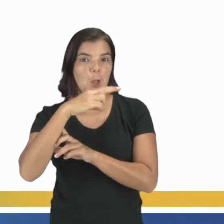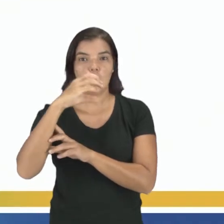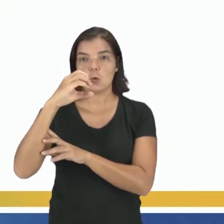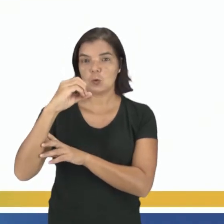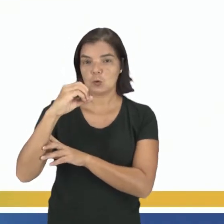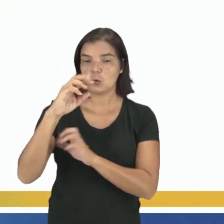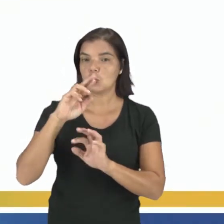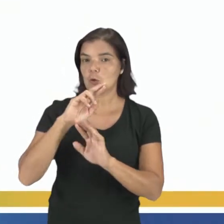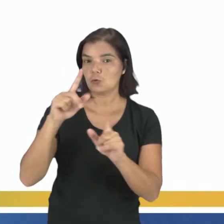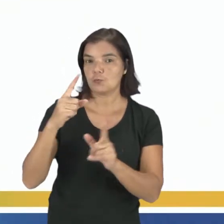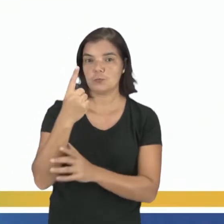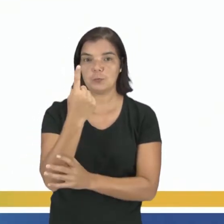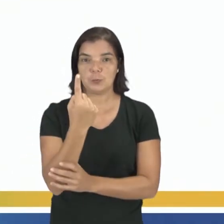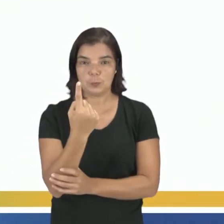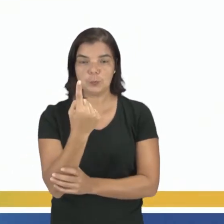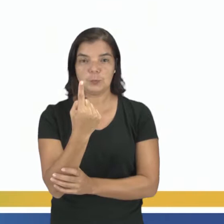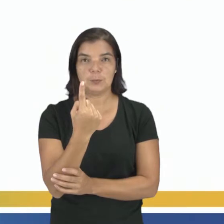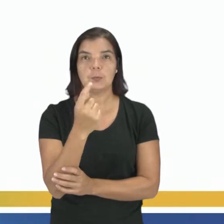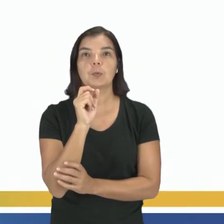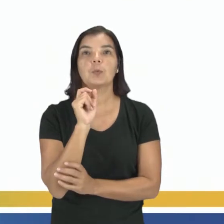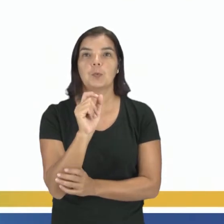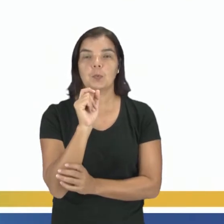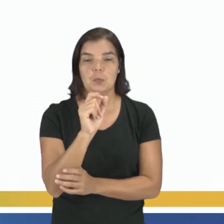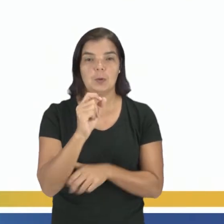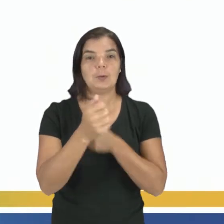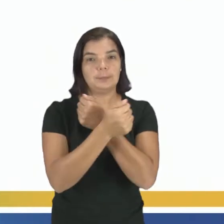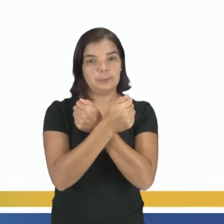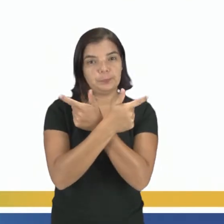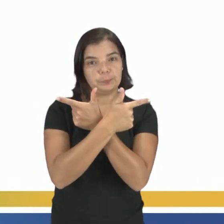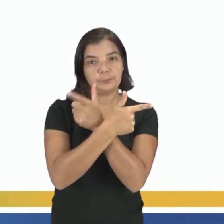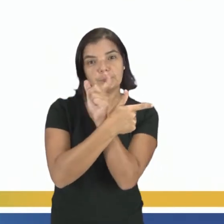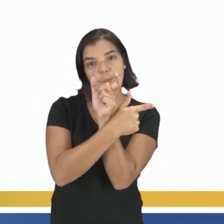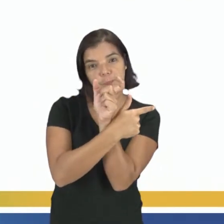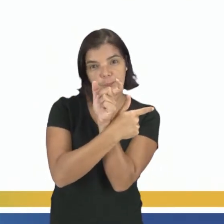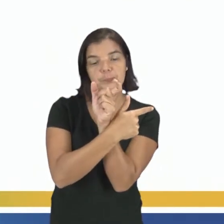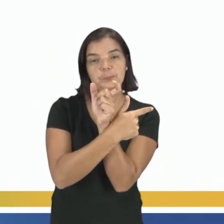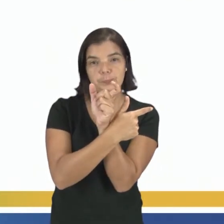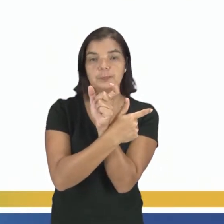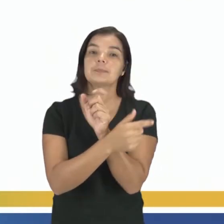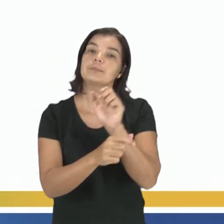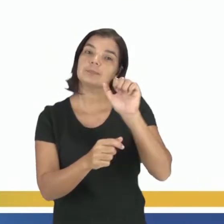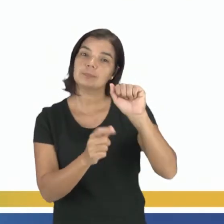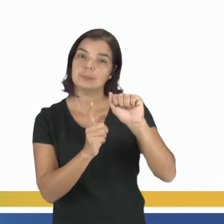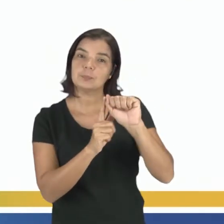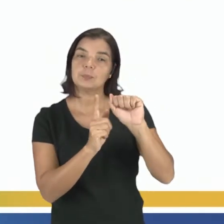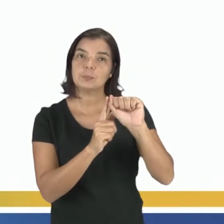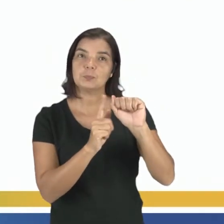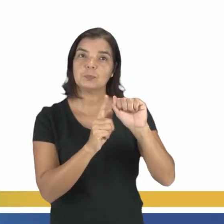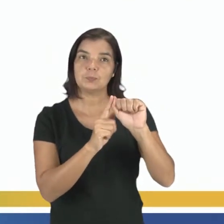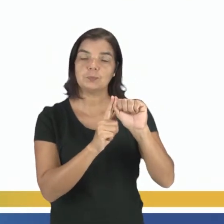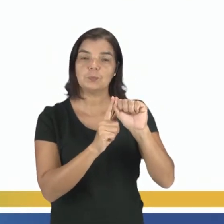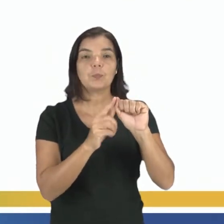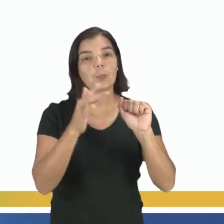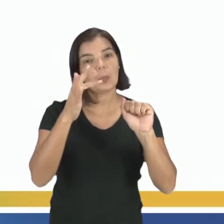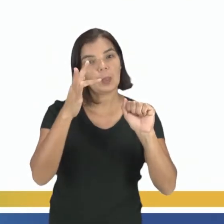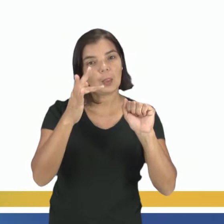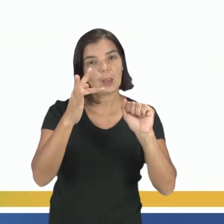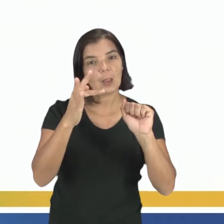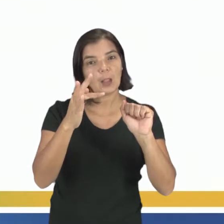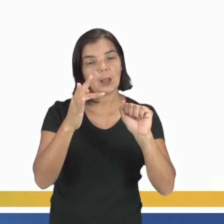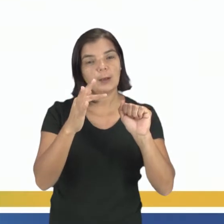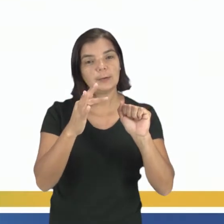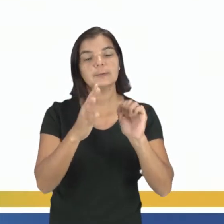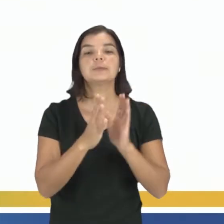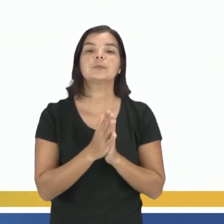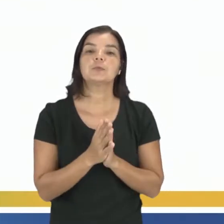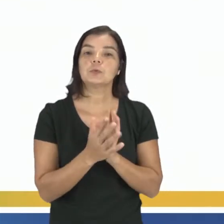e diferente de 1, denomina-se função exponencial de base A uma função f, que sai do